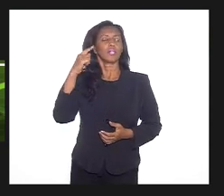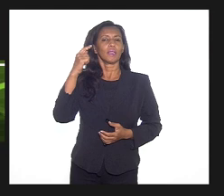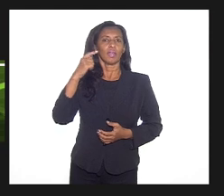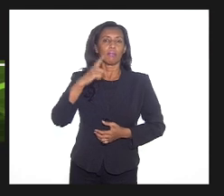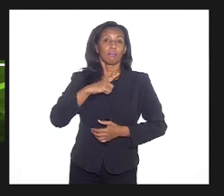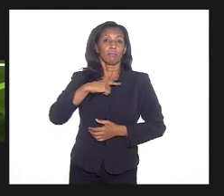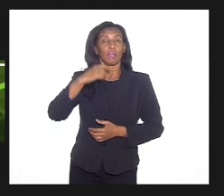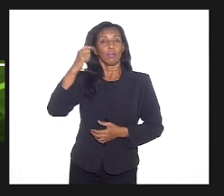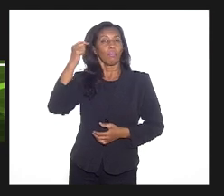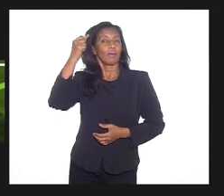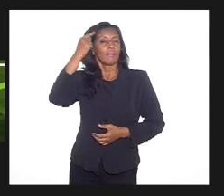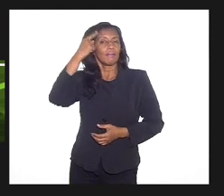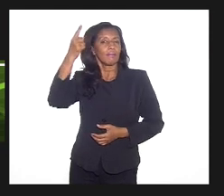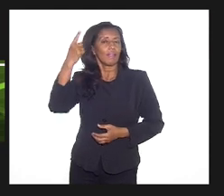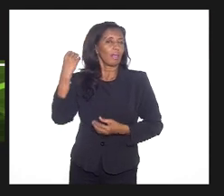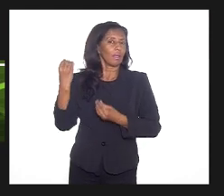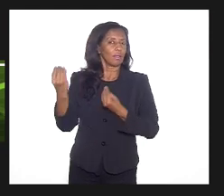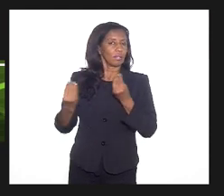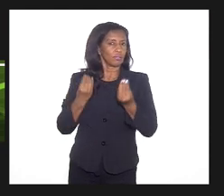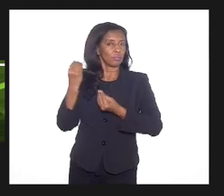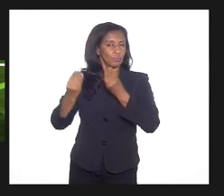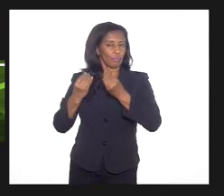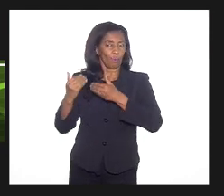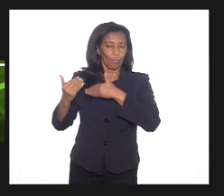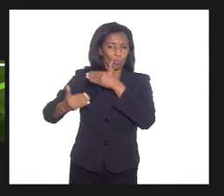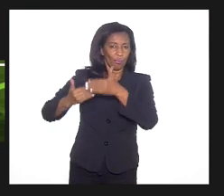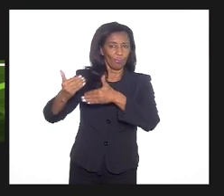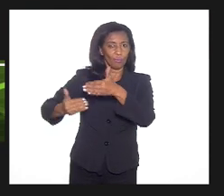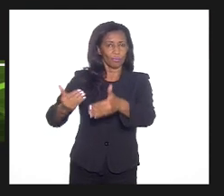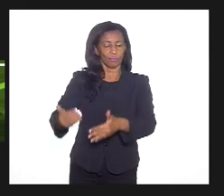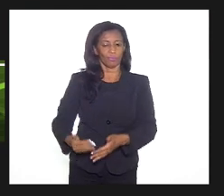do comportamento ao longo do tempo.